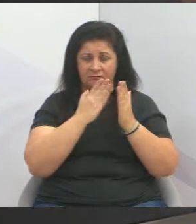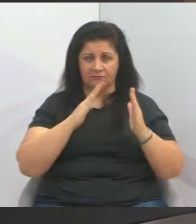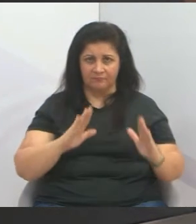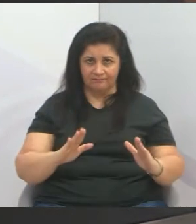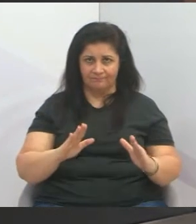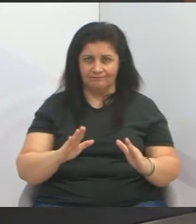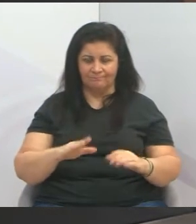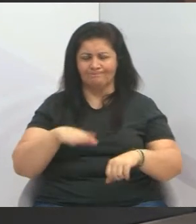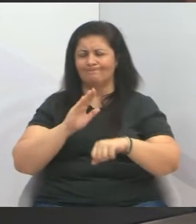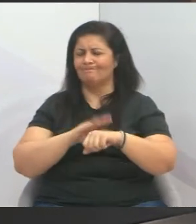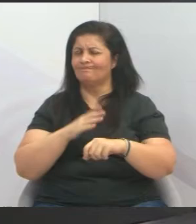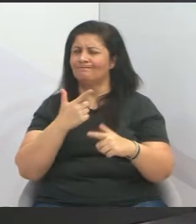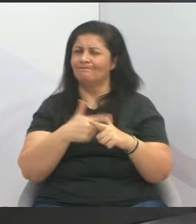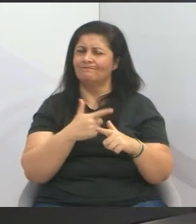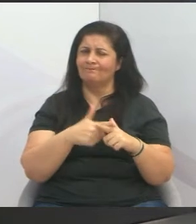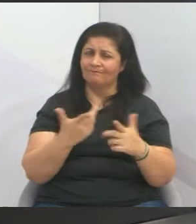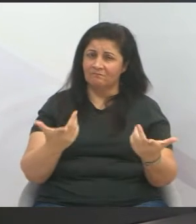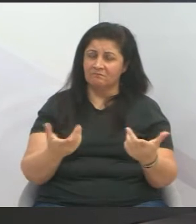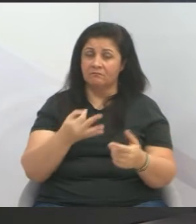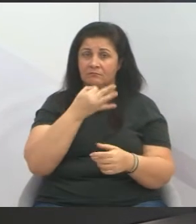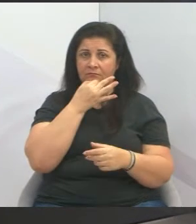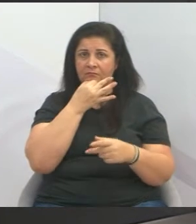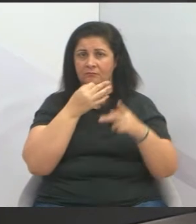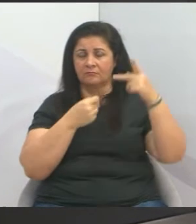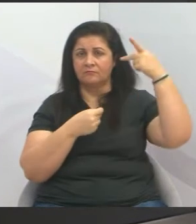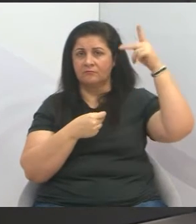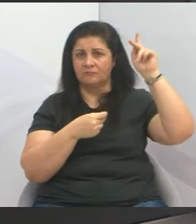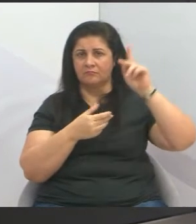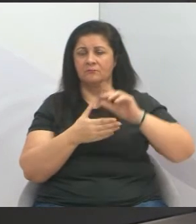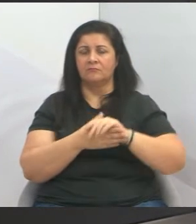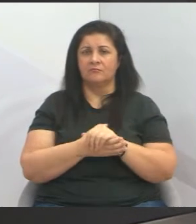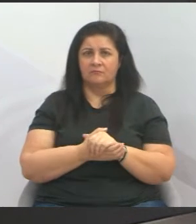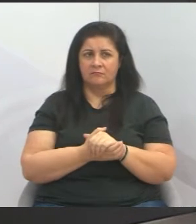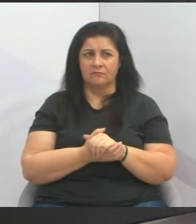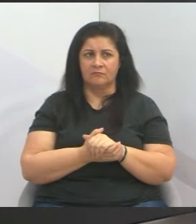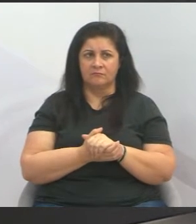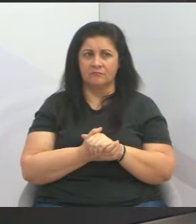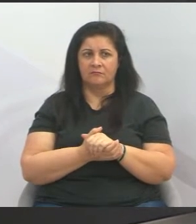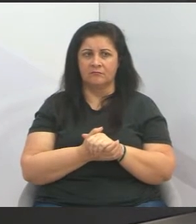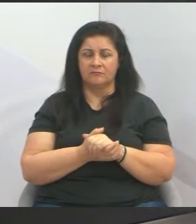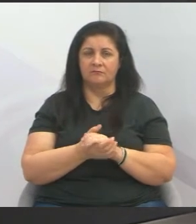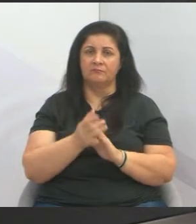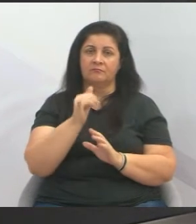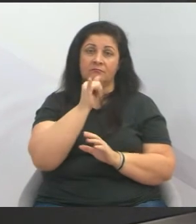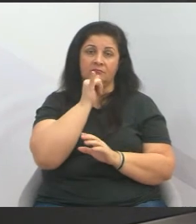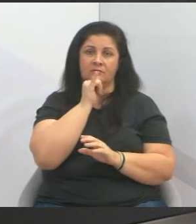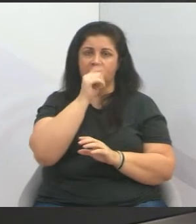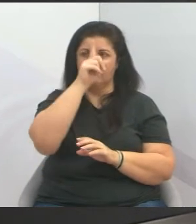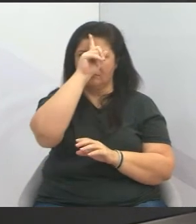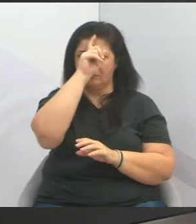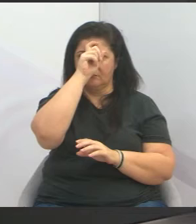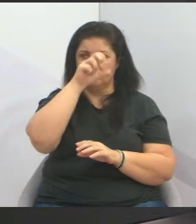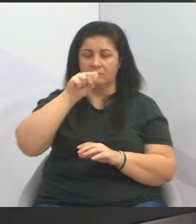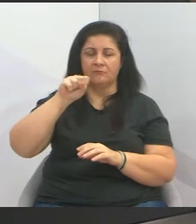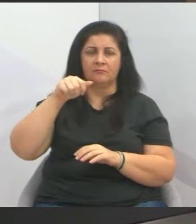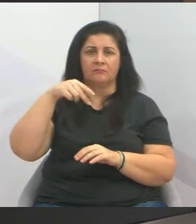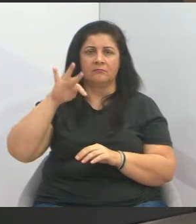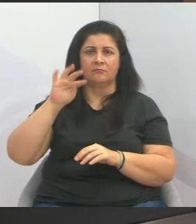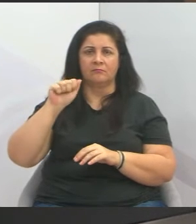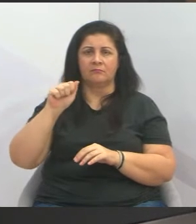verdadeiros problemas da cidade na minha opinião é intervenção desastrosa da Santa Casa com dívida de 100 milhões de reais